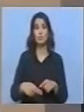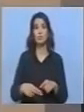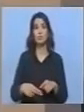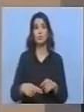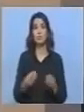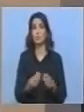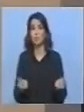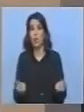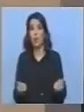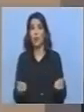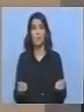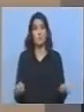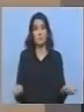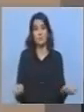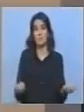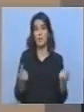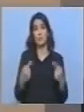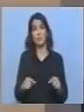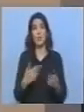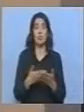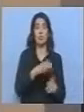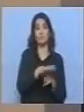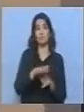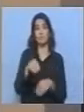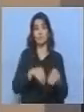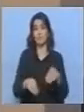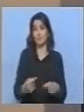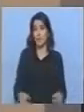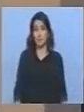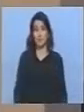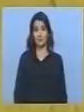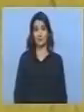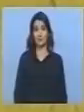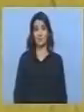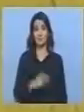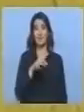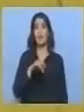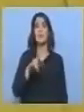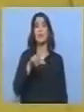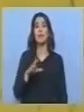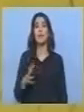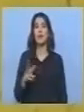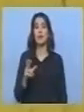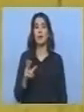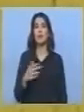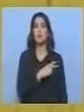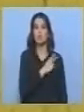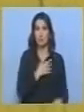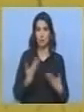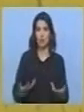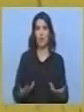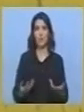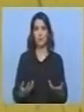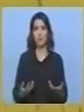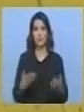mais consequências do que ter danos eleitorais para quem os tomar. Amílcar Falcão, e as universidades têm agora